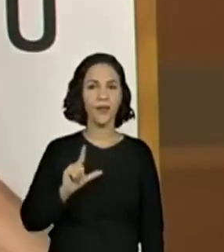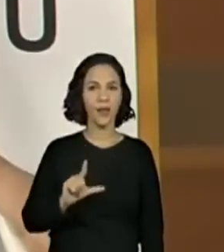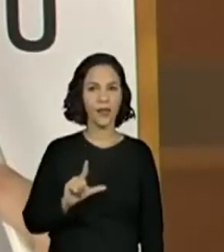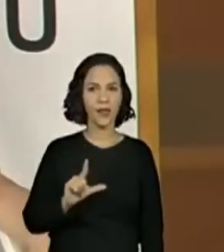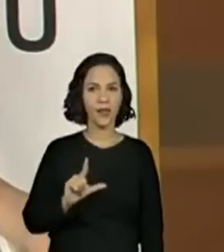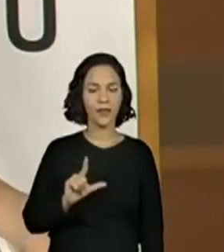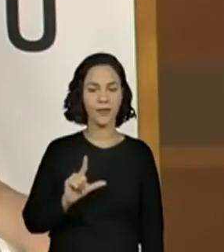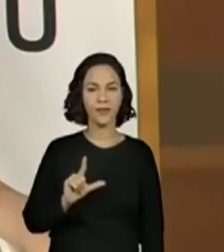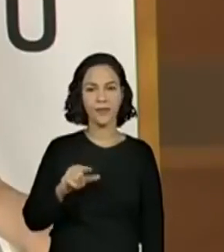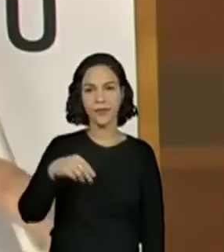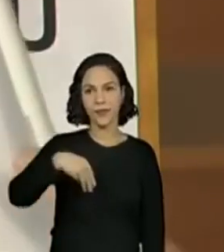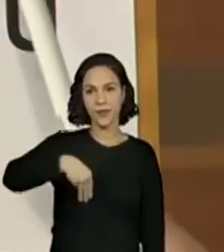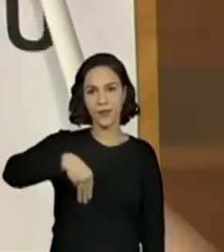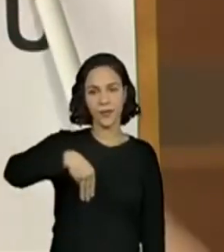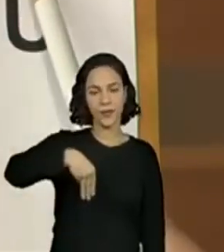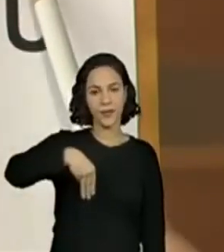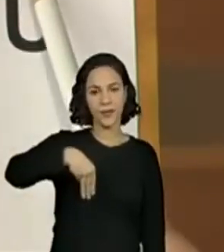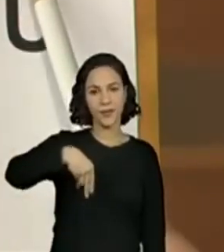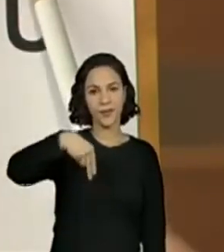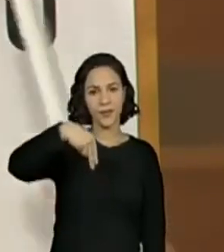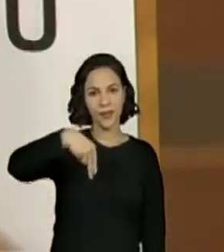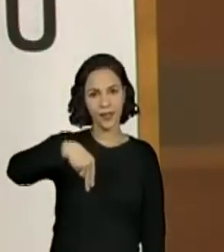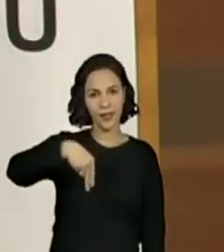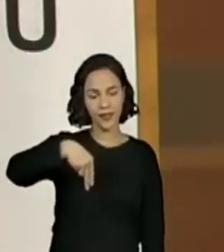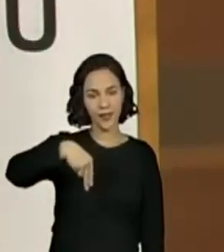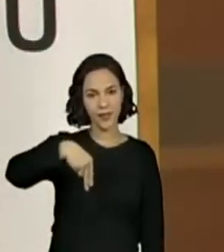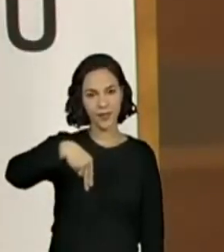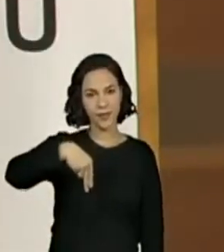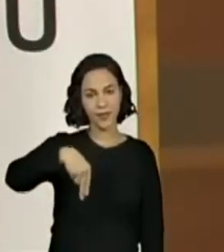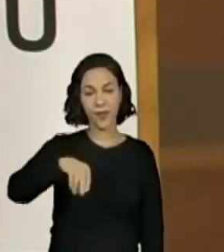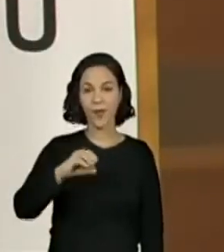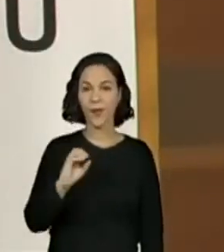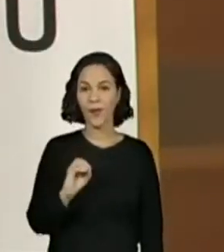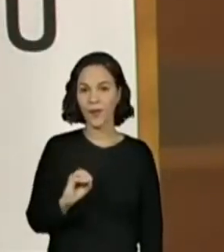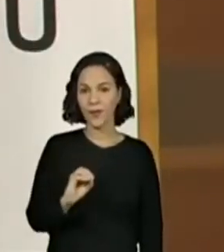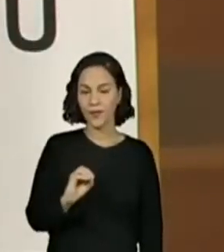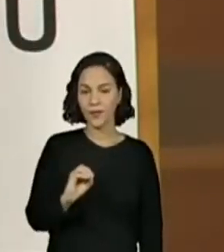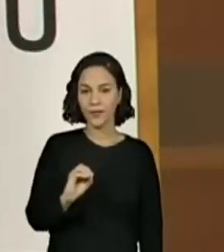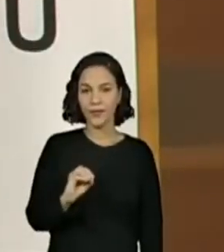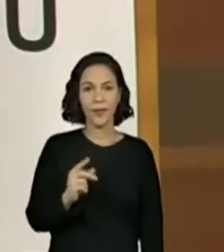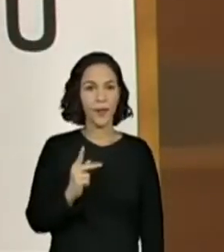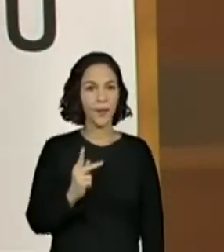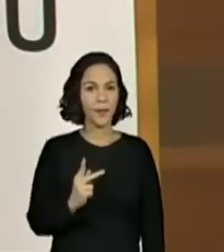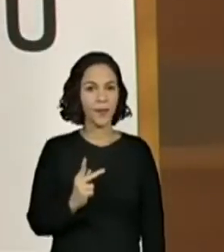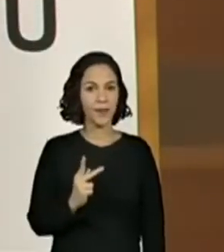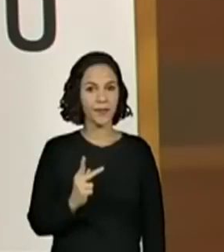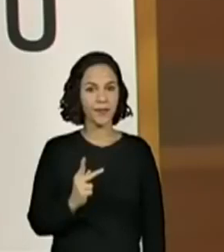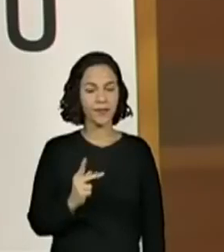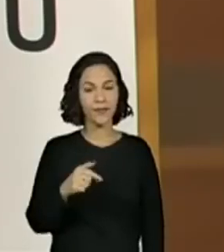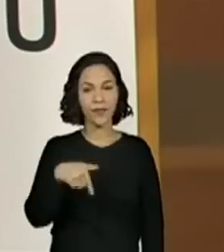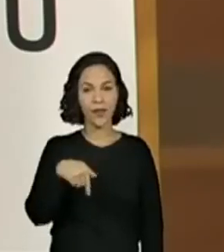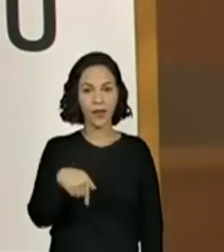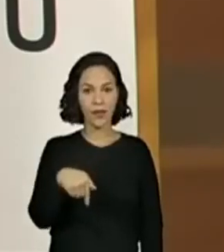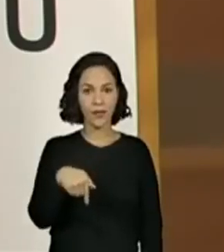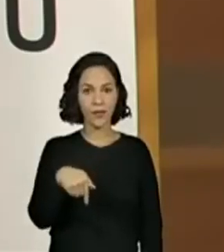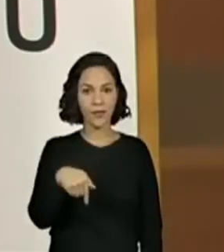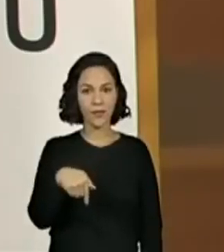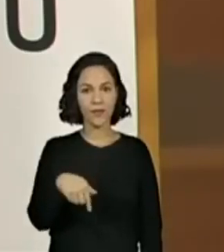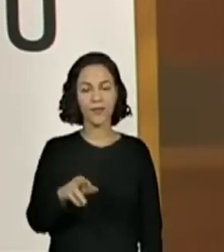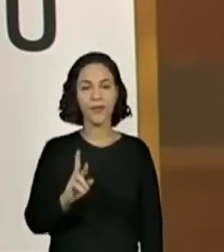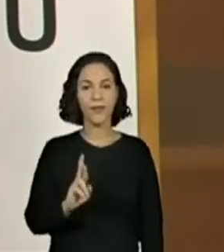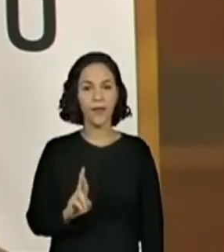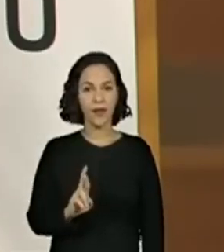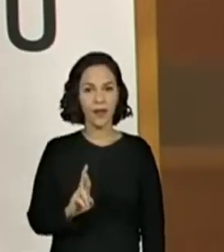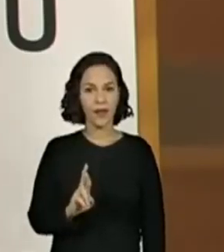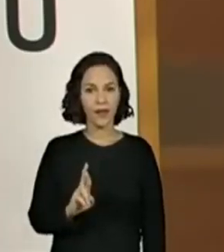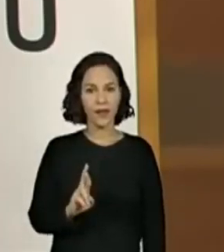L, M, N, O, P, Q,